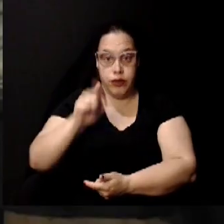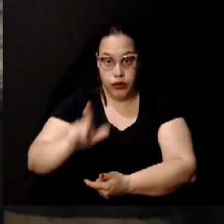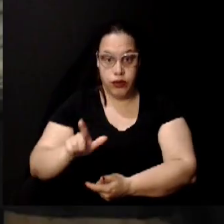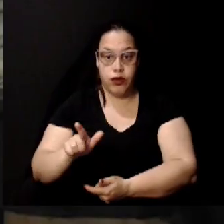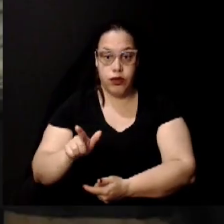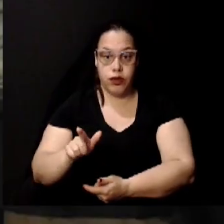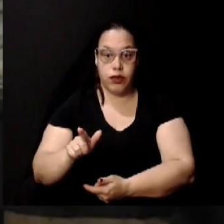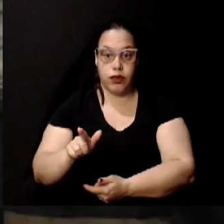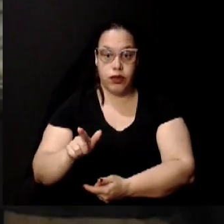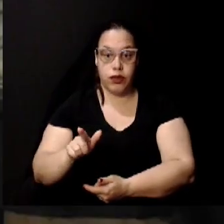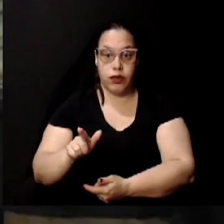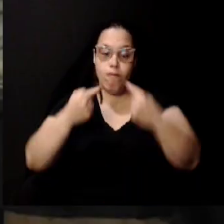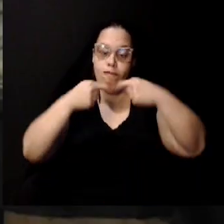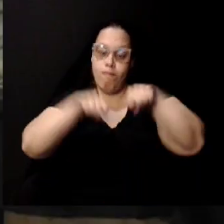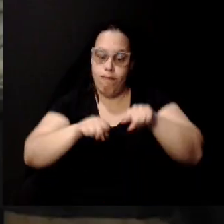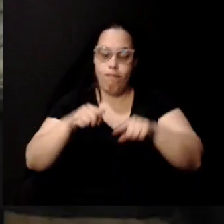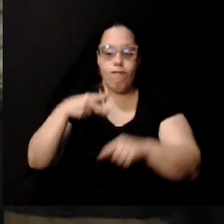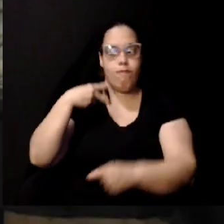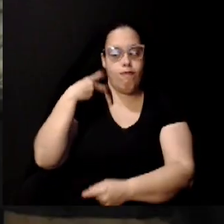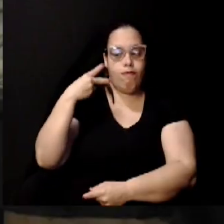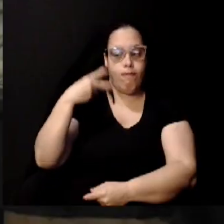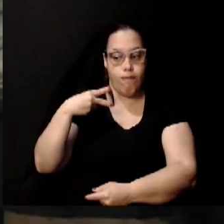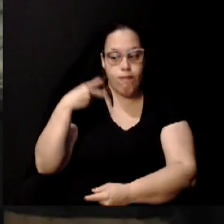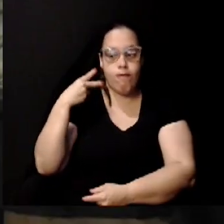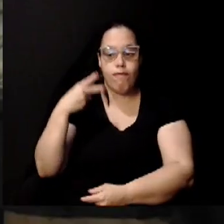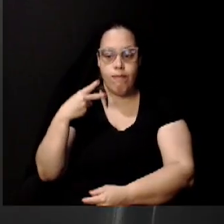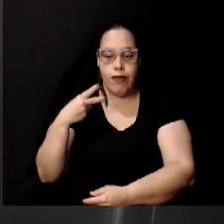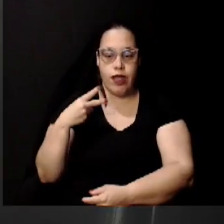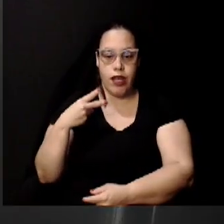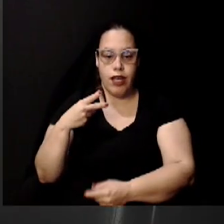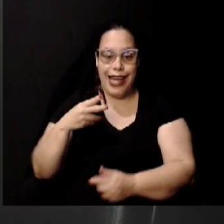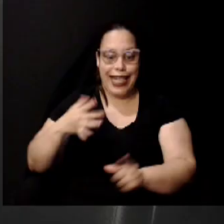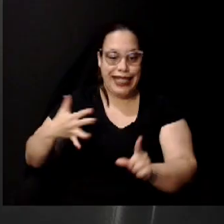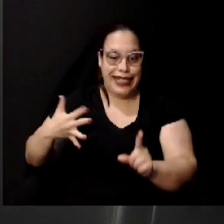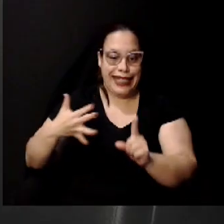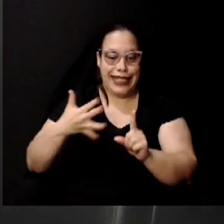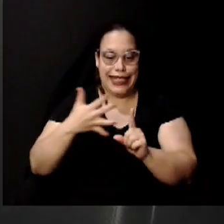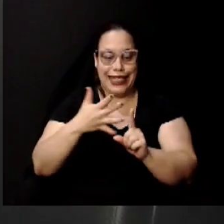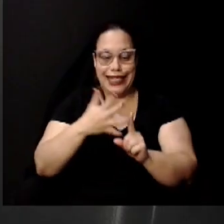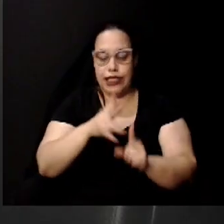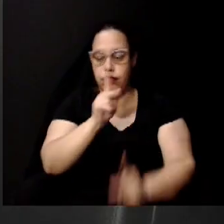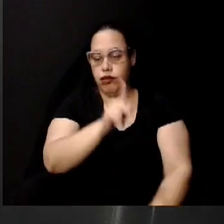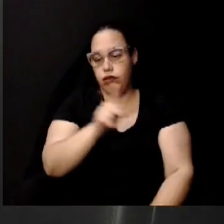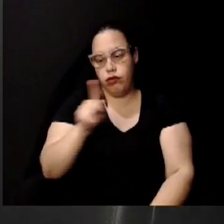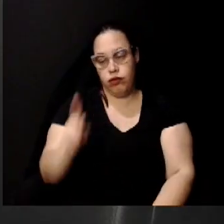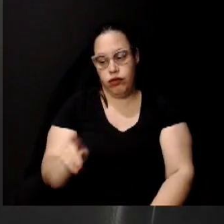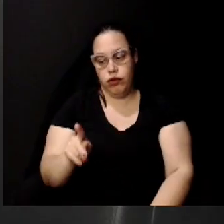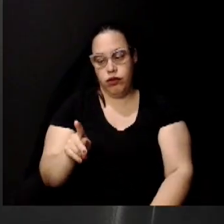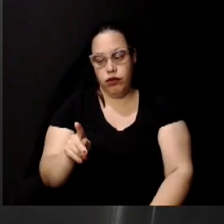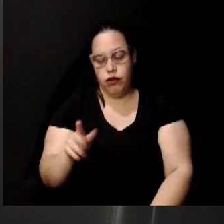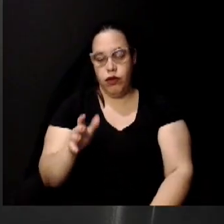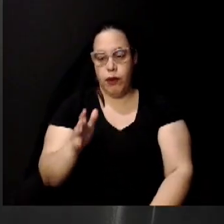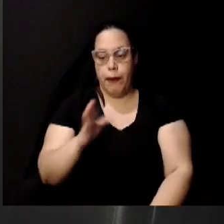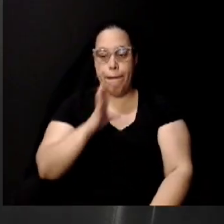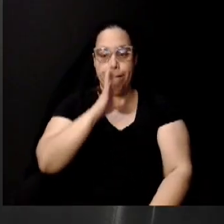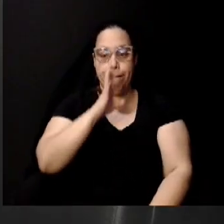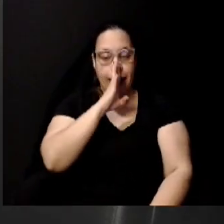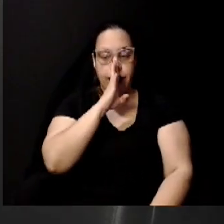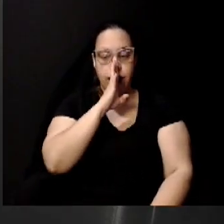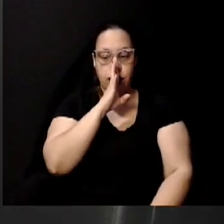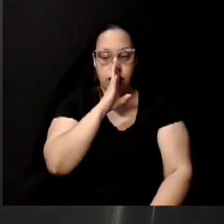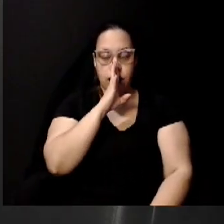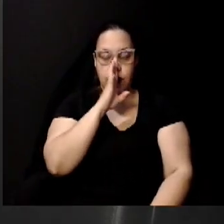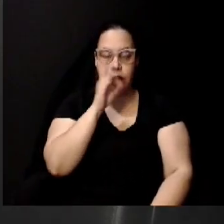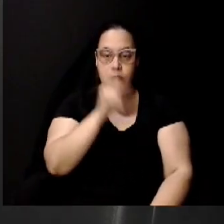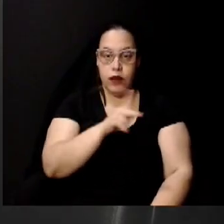ataque político, porque é um processo de perseguição política dos professores, que é para amordaçar os professores, né? O processo